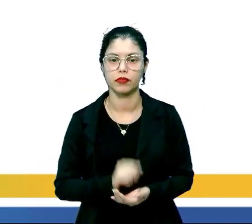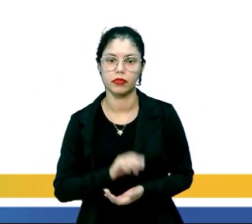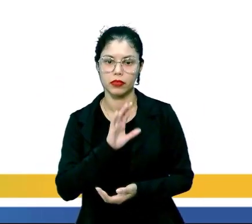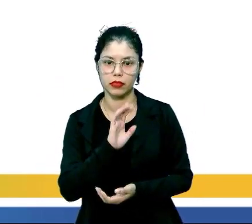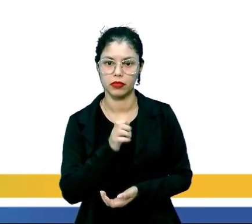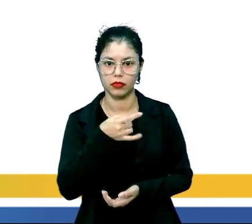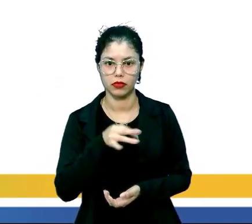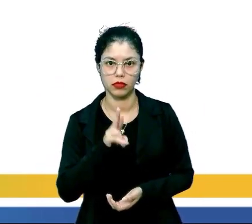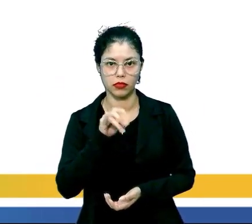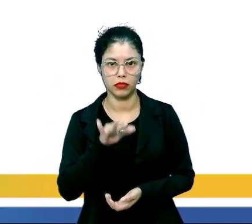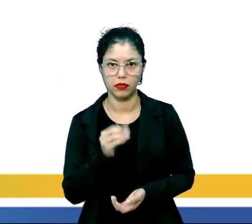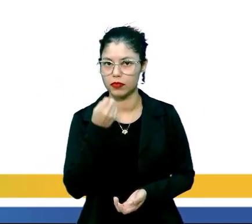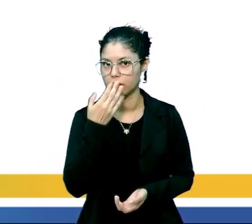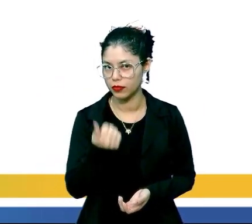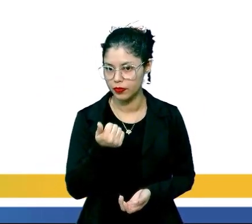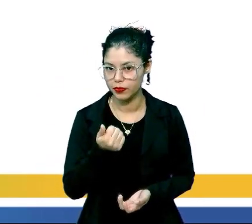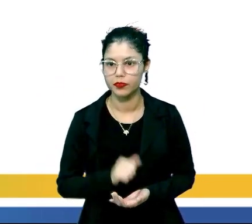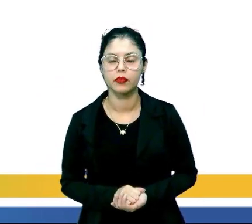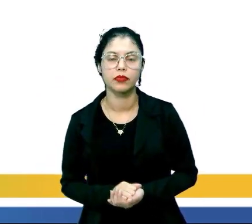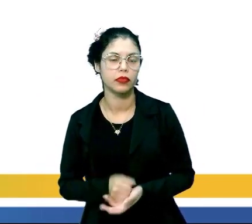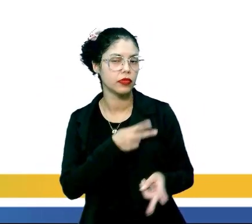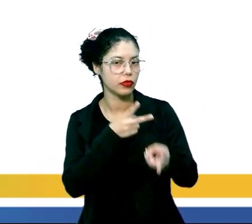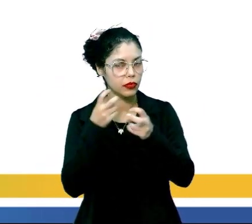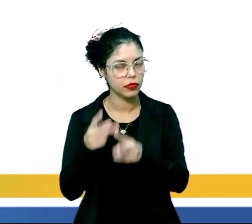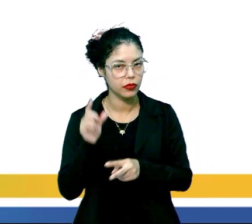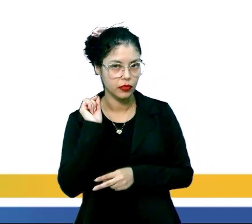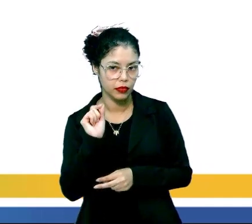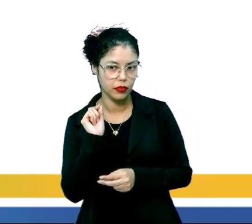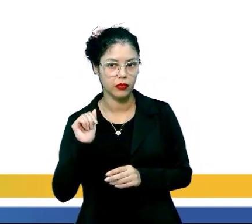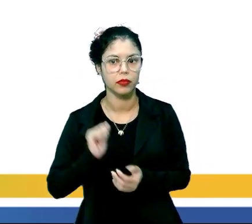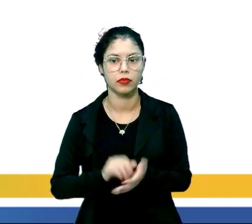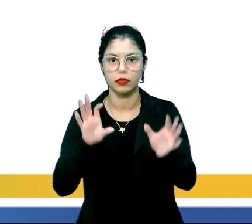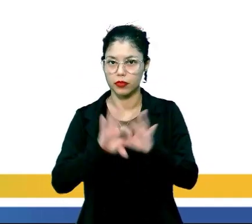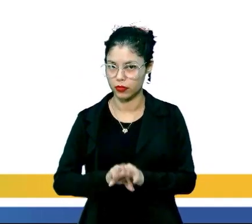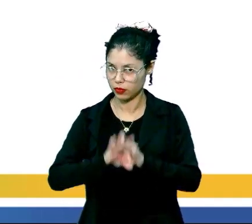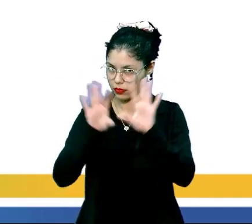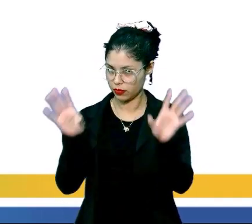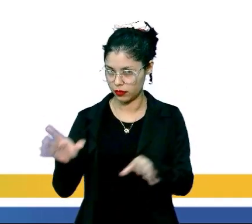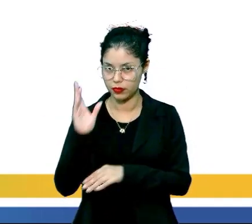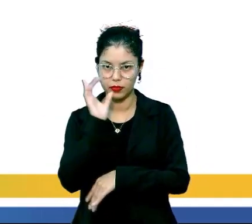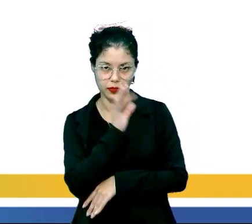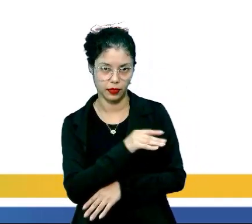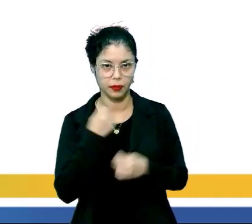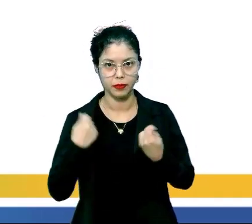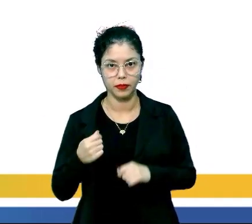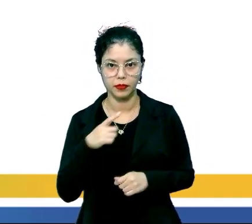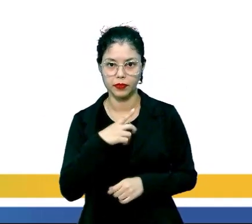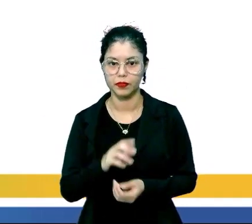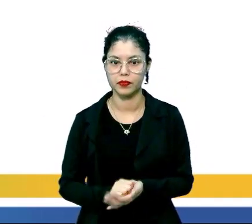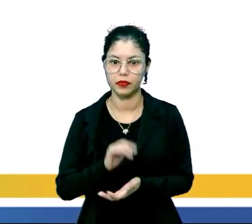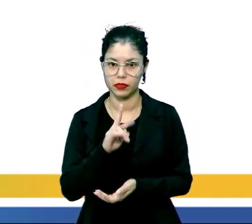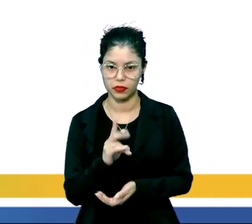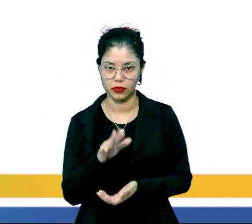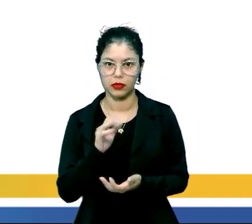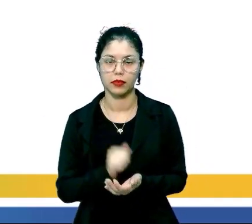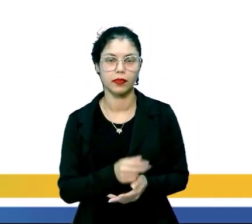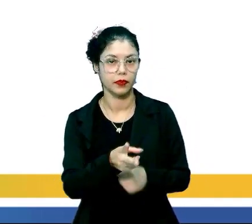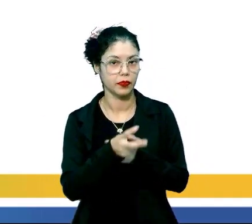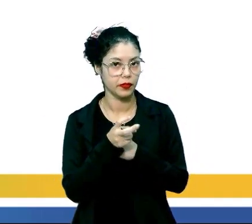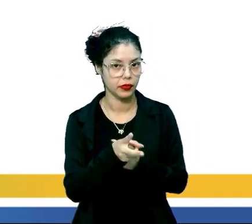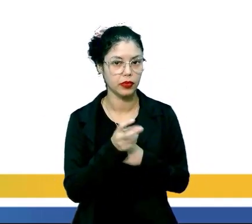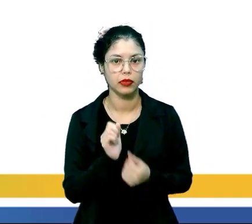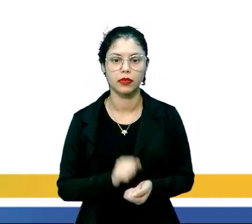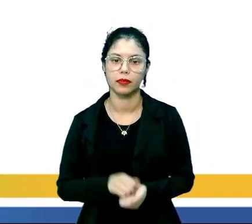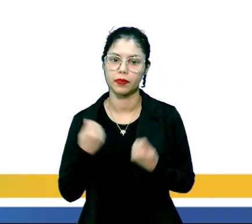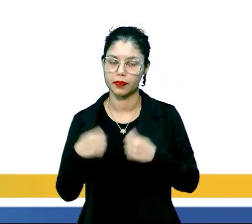reações exotérmicas, tudo bem? Então perceba que para liberar calor, a reação tem que ser exotérmica e para absorver